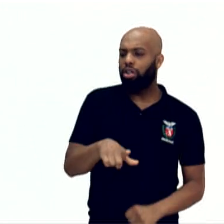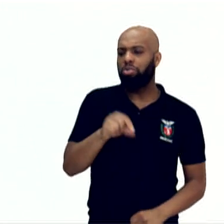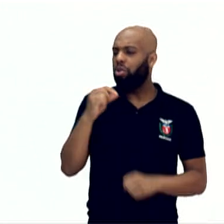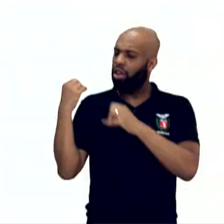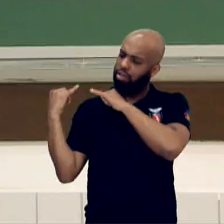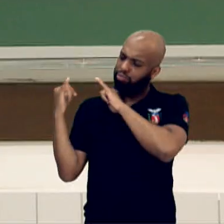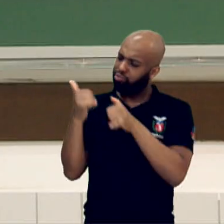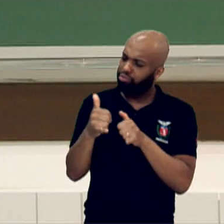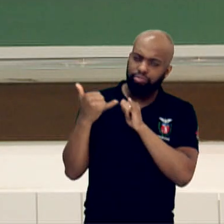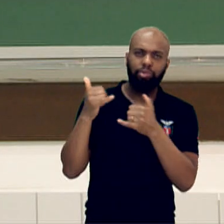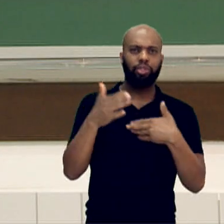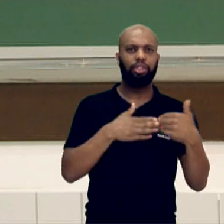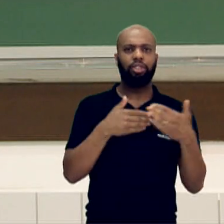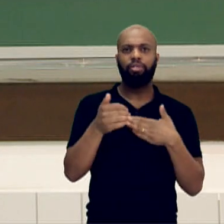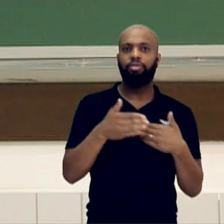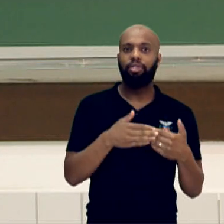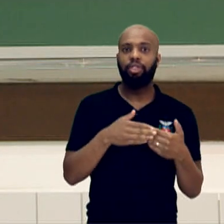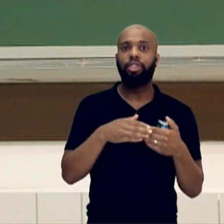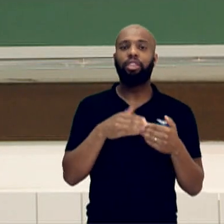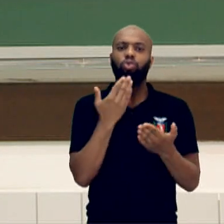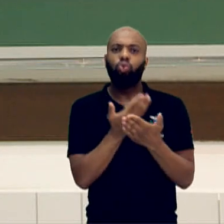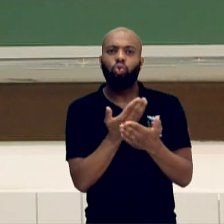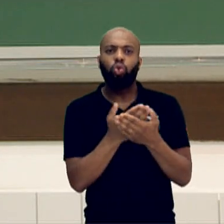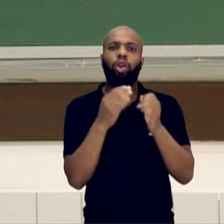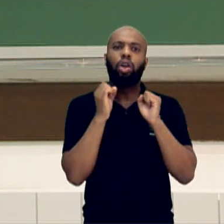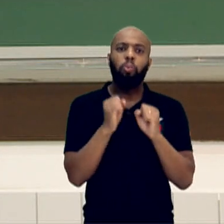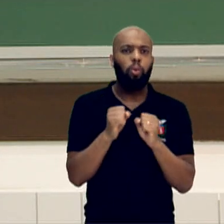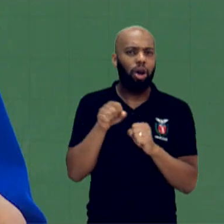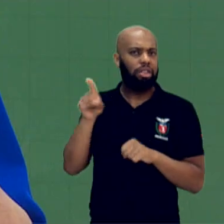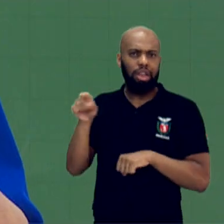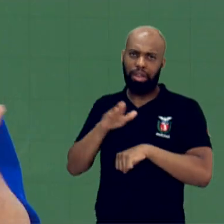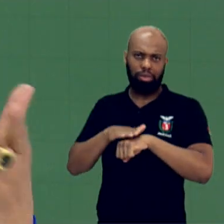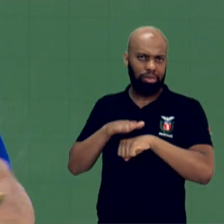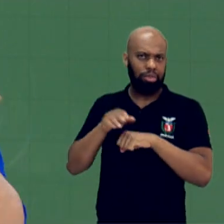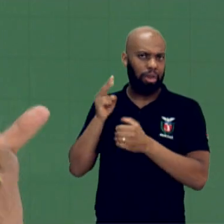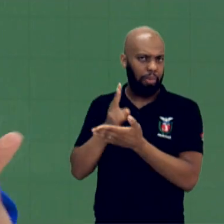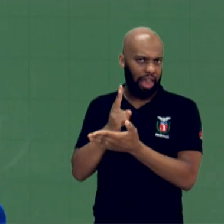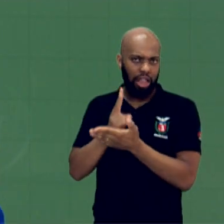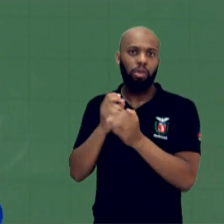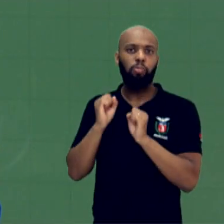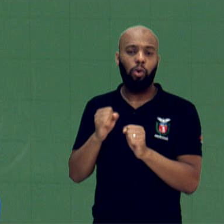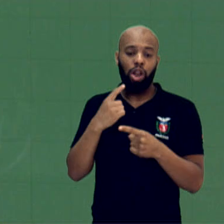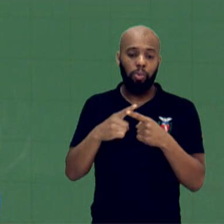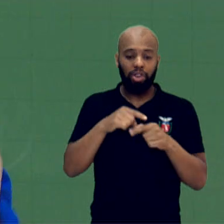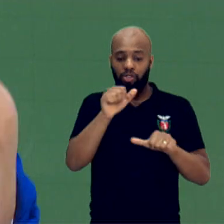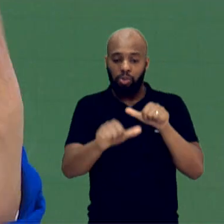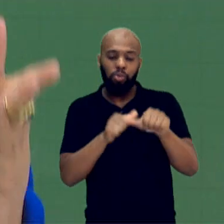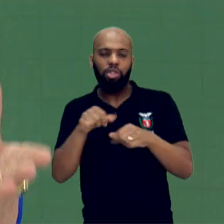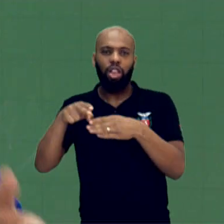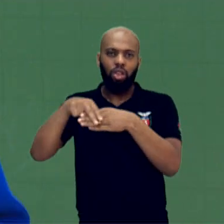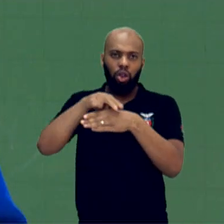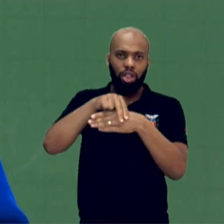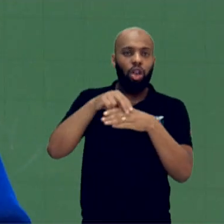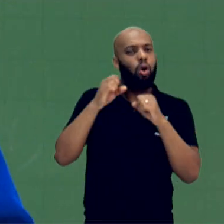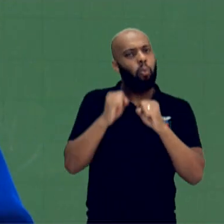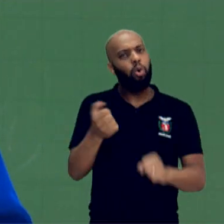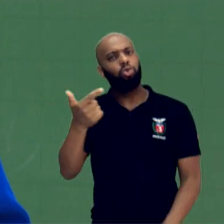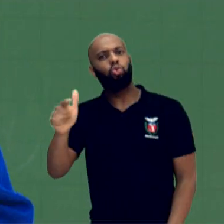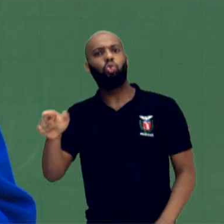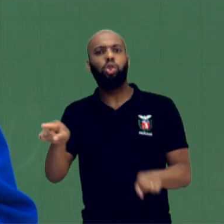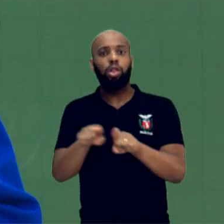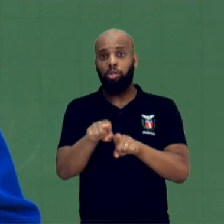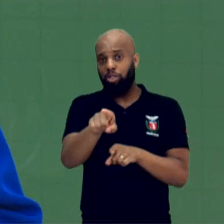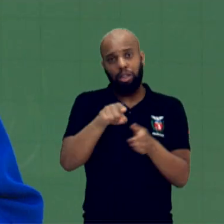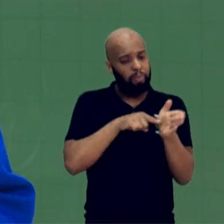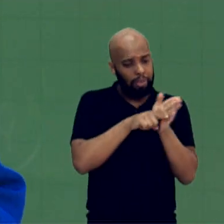lenda, qualquer uma da que nós estudamos, pode até ser essa, porque você vai mudar o cordel, e pode ser outra que você pesquise